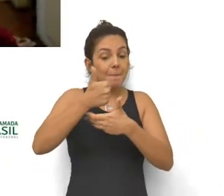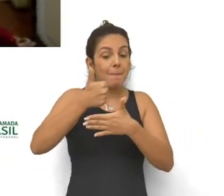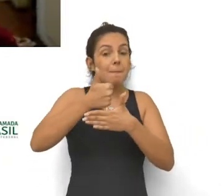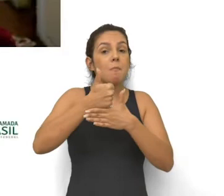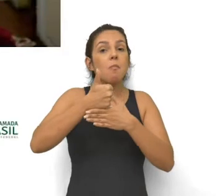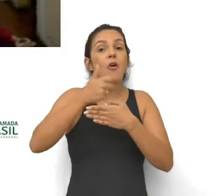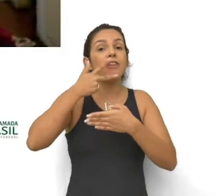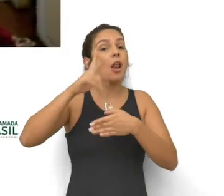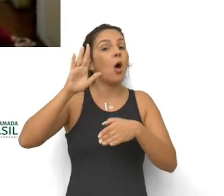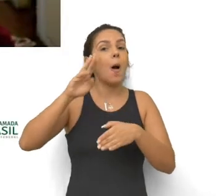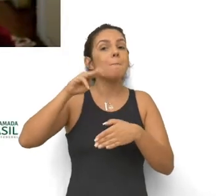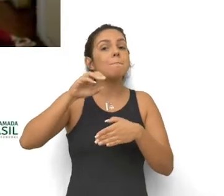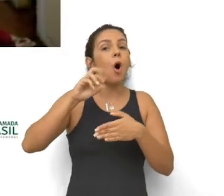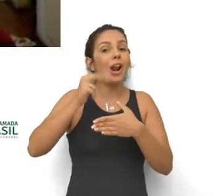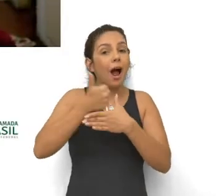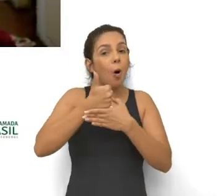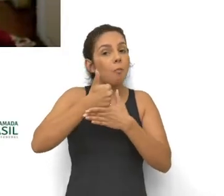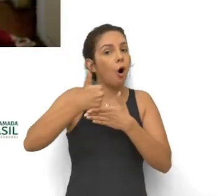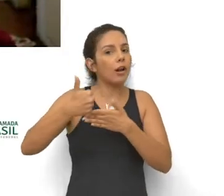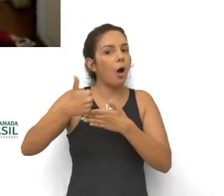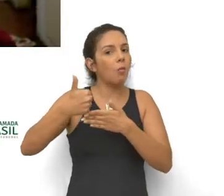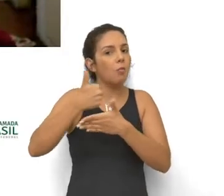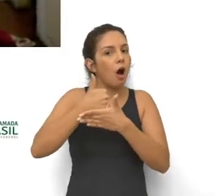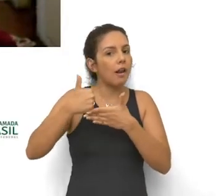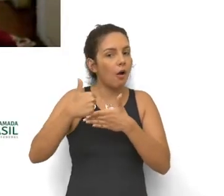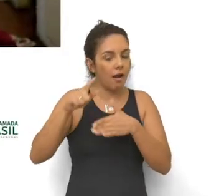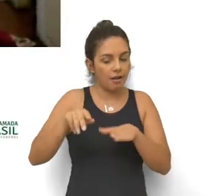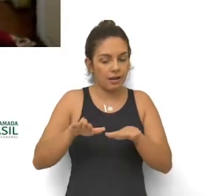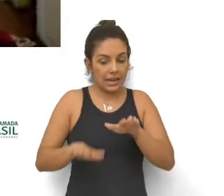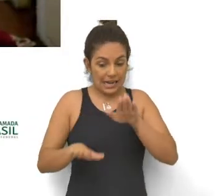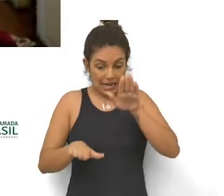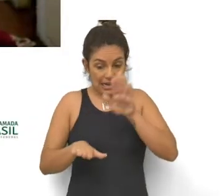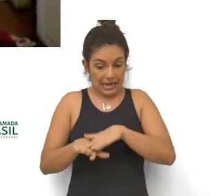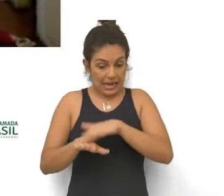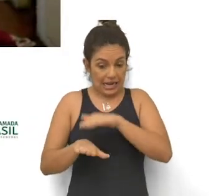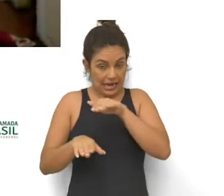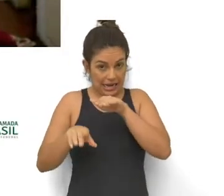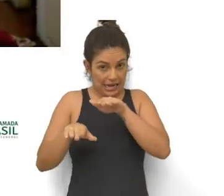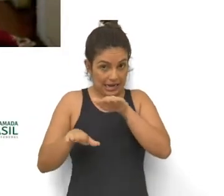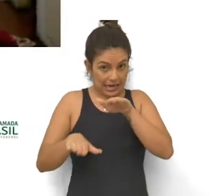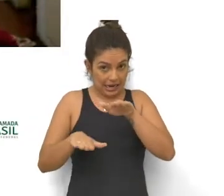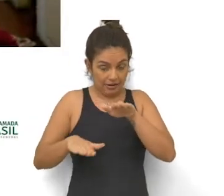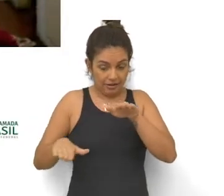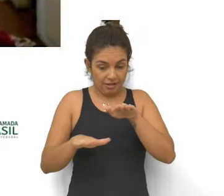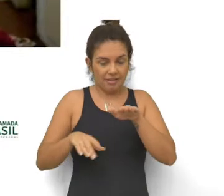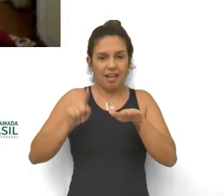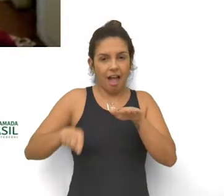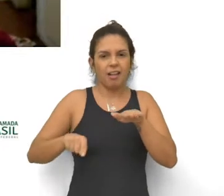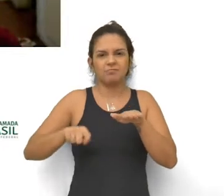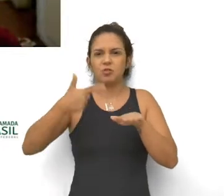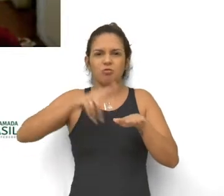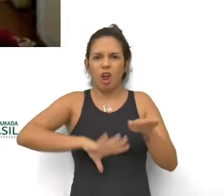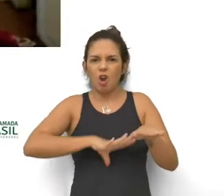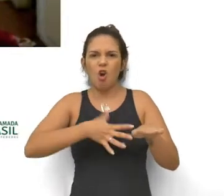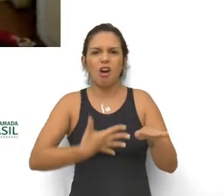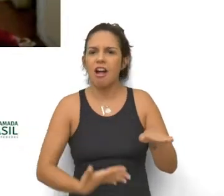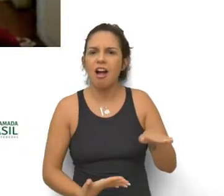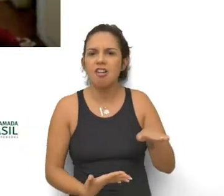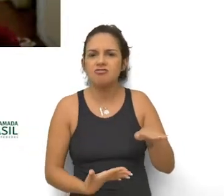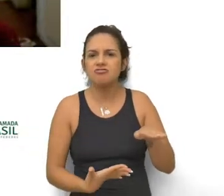nem nada. Isso que os define, ele diz que entre os afetos que definem a covardia, etc., uma